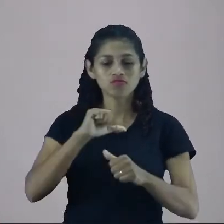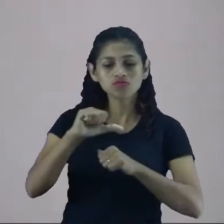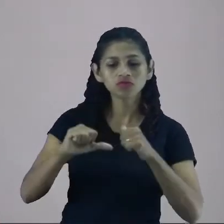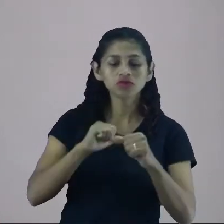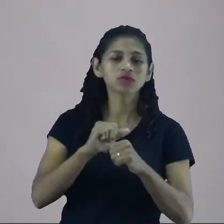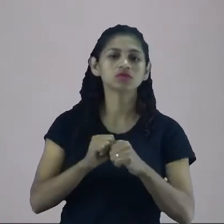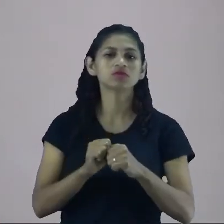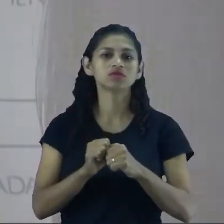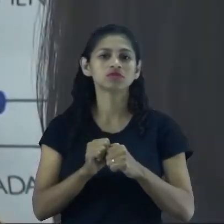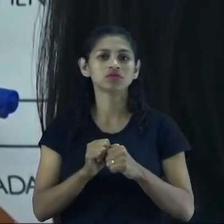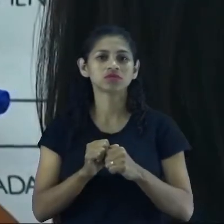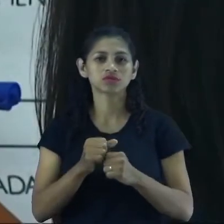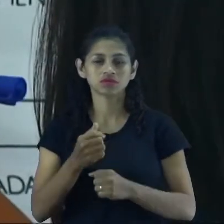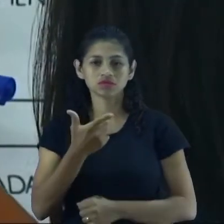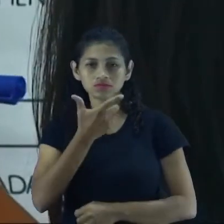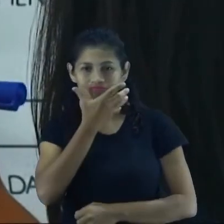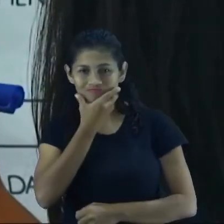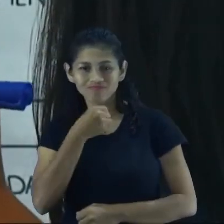Porque